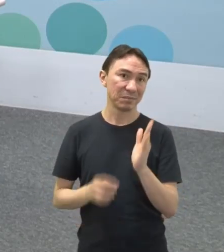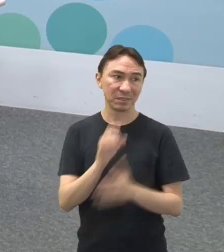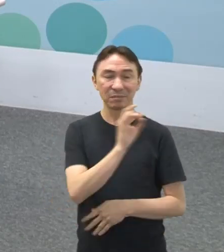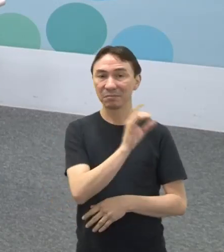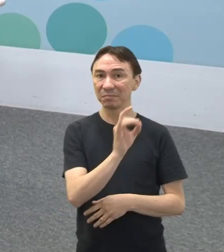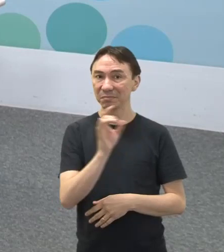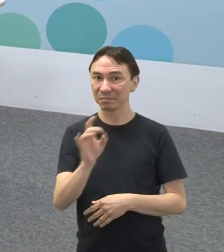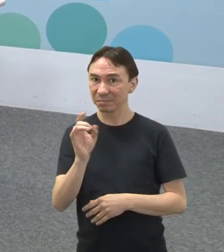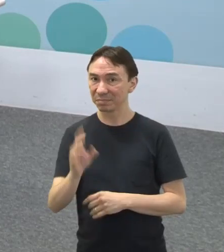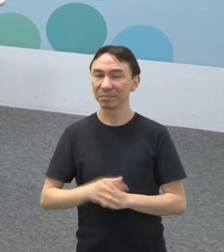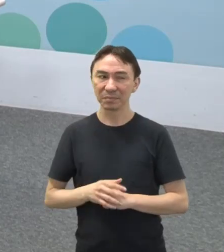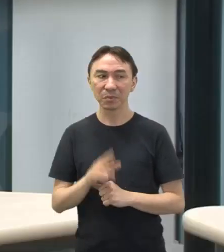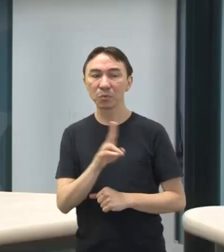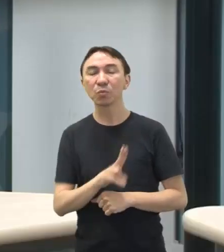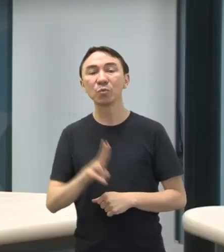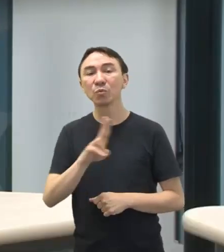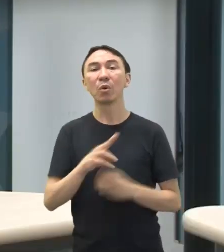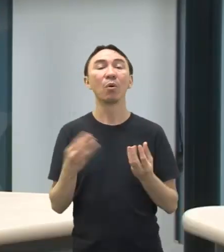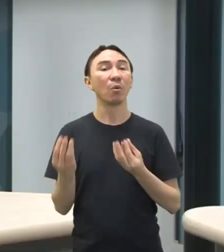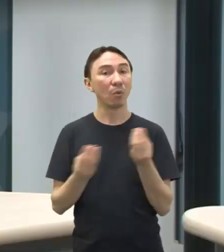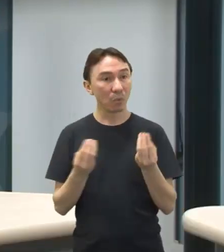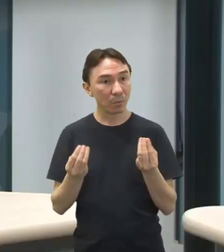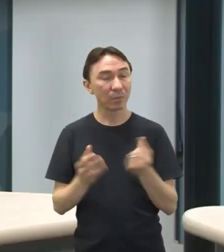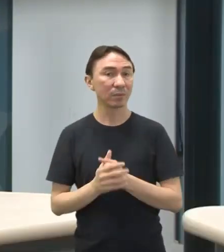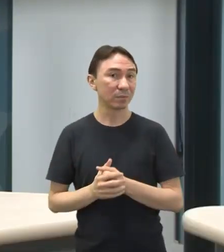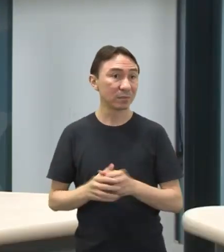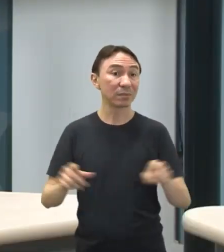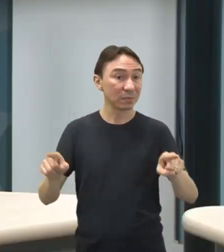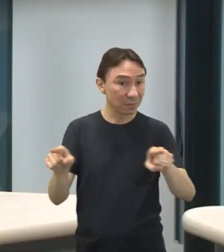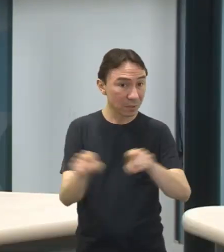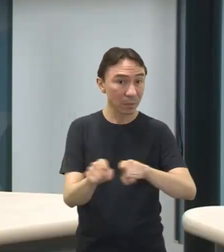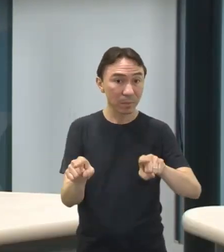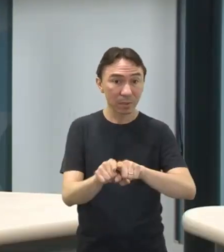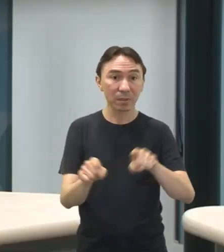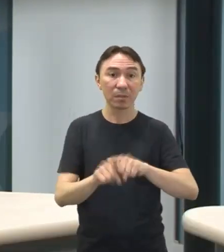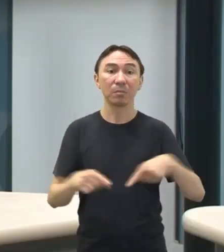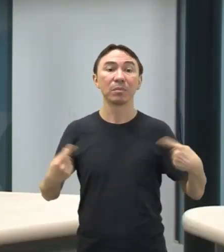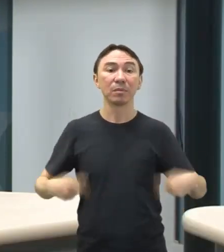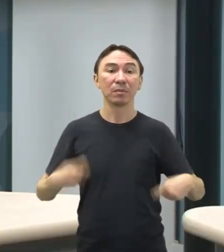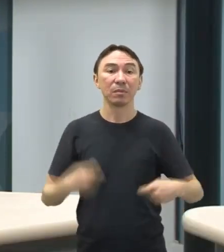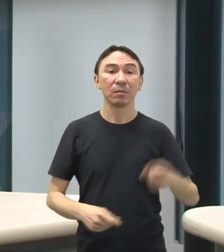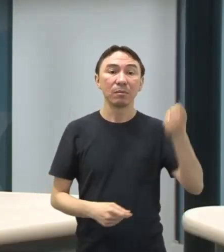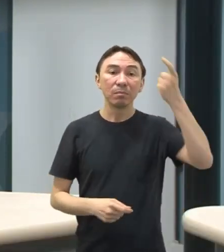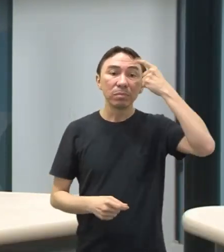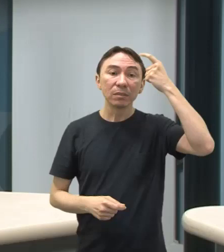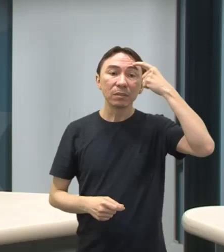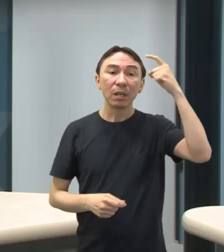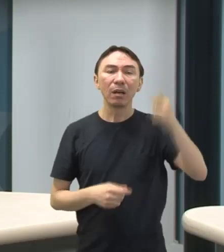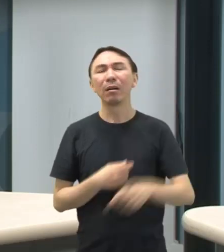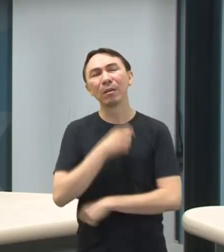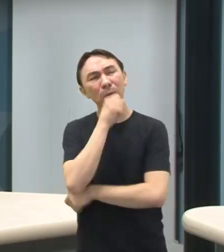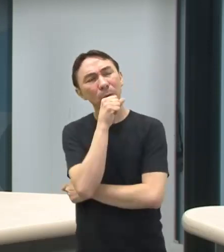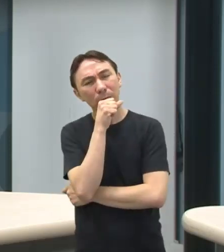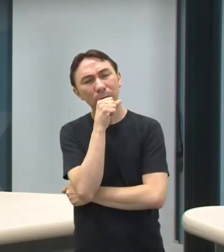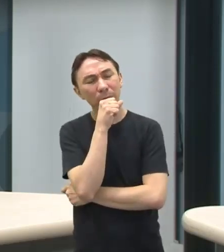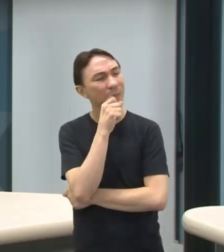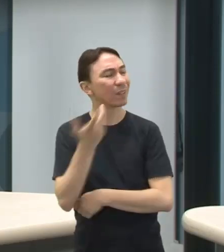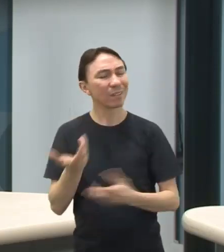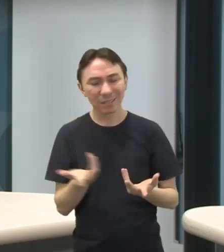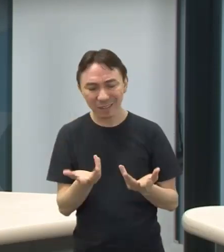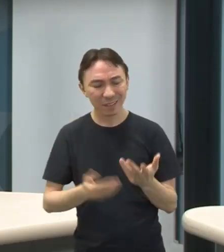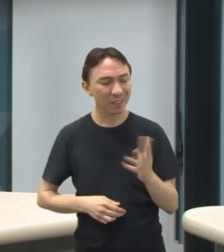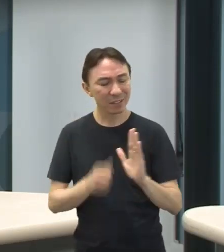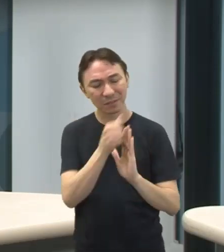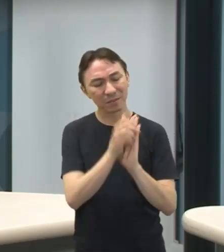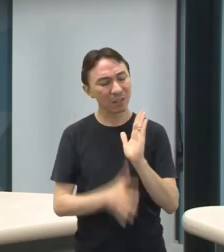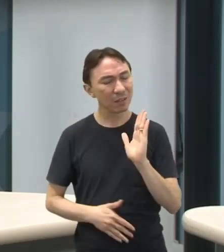né E também é sempre pensando na intencionalidade né no por quê que eu vou para o porto essa